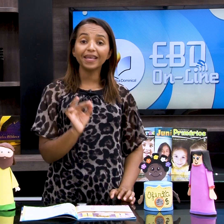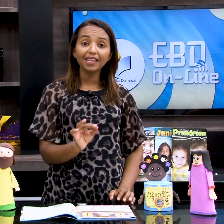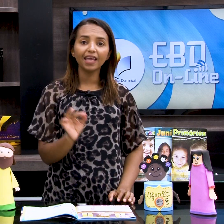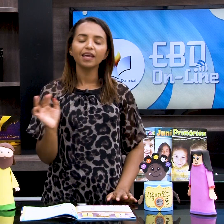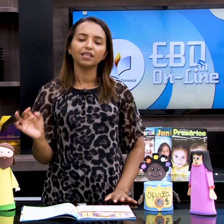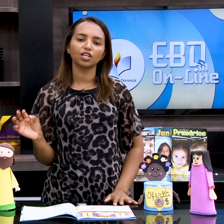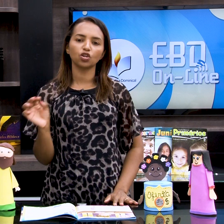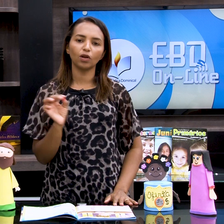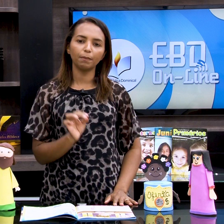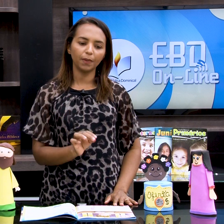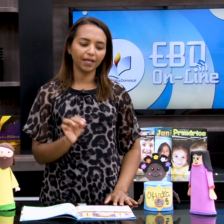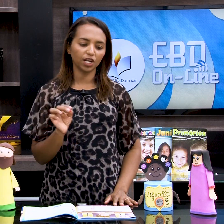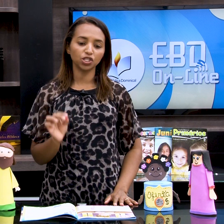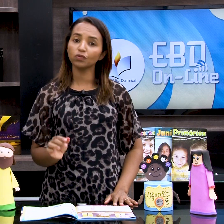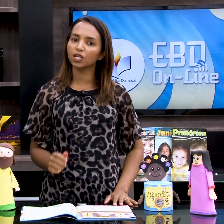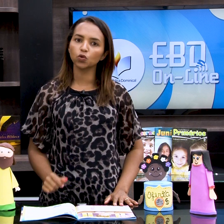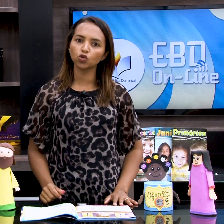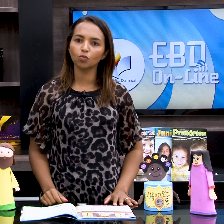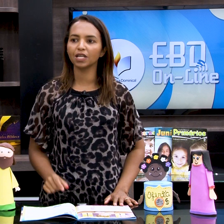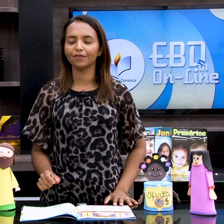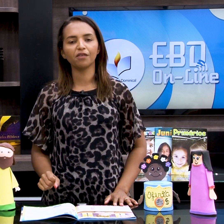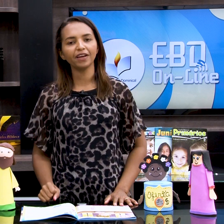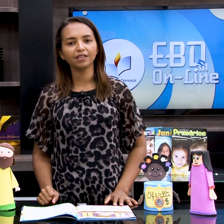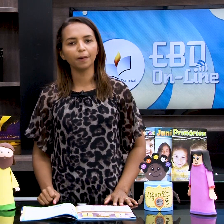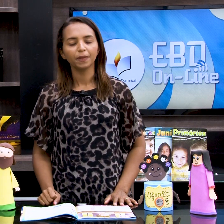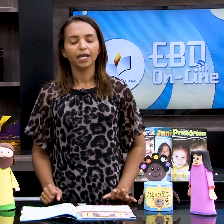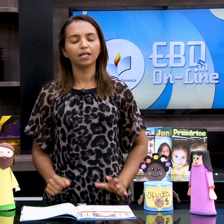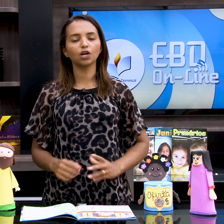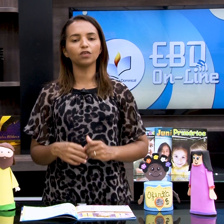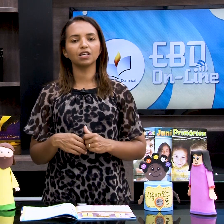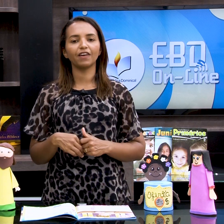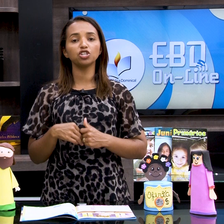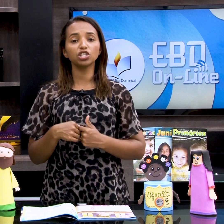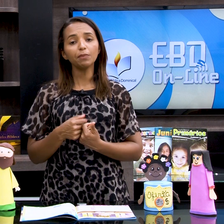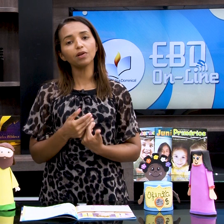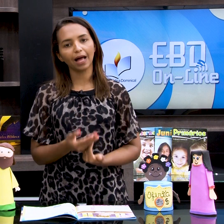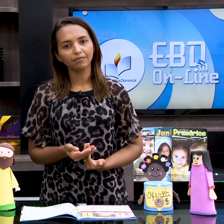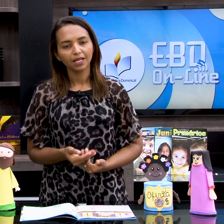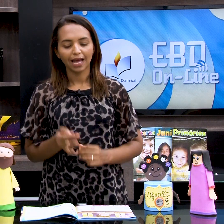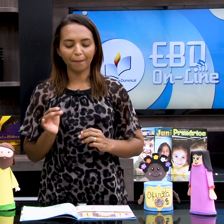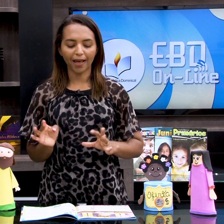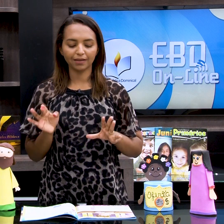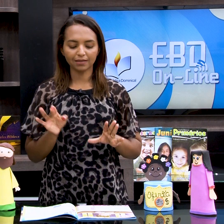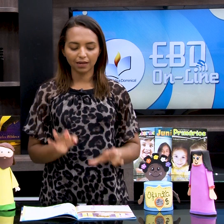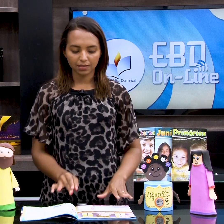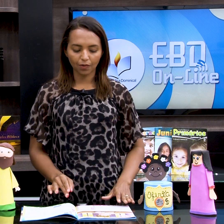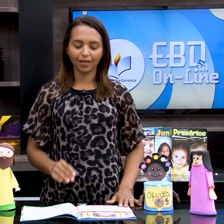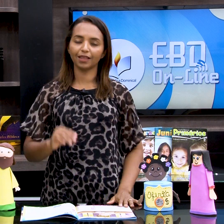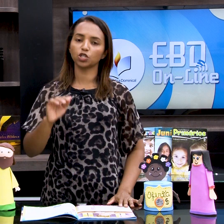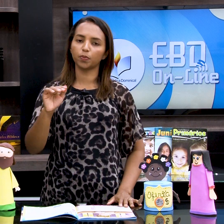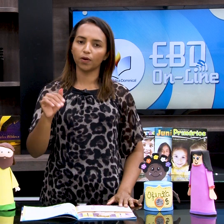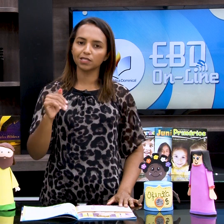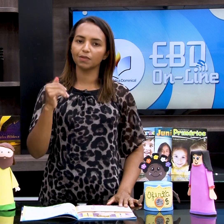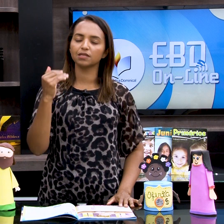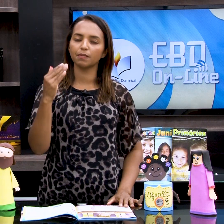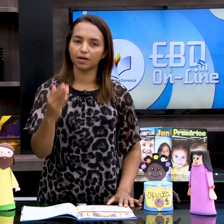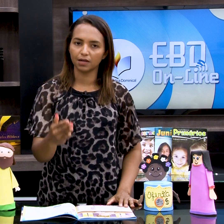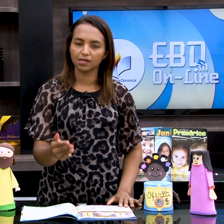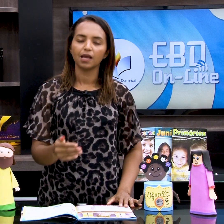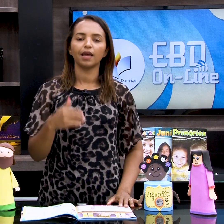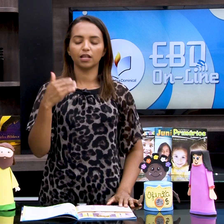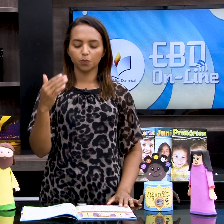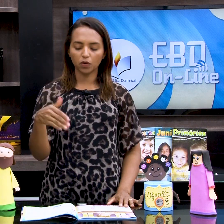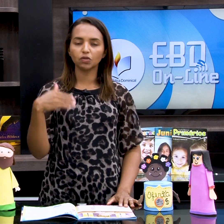na EBD na escola bíblica elas não tem esse costume de levar uma ofertinha Então você vai estimular a partir dessa lição que nas próximas